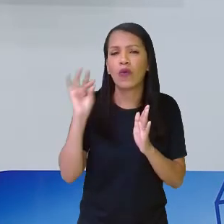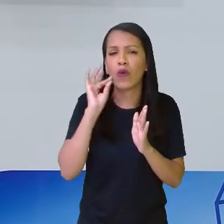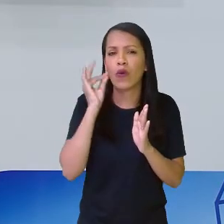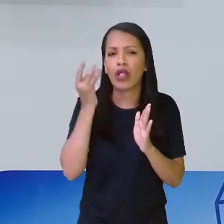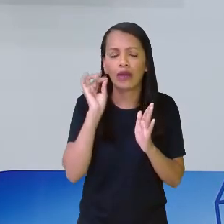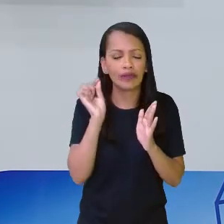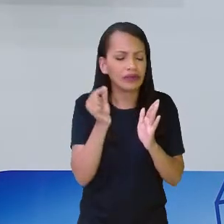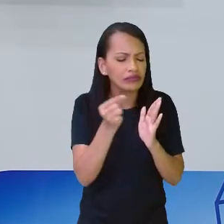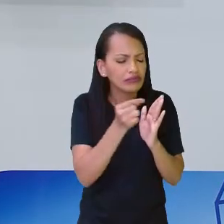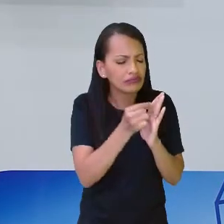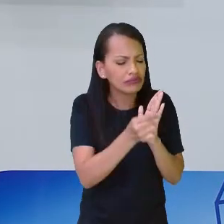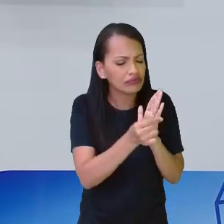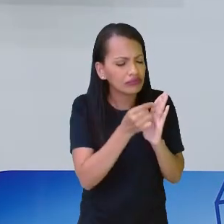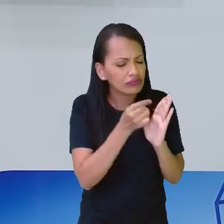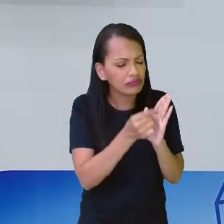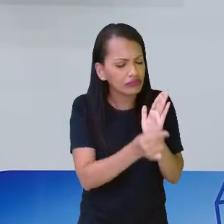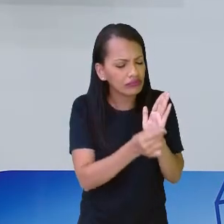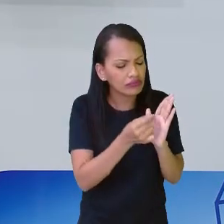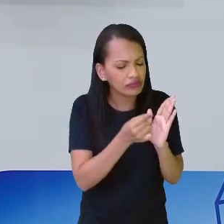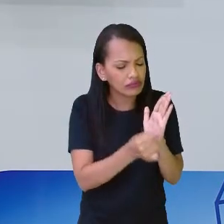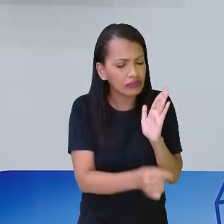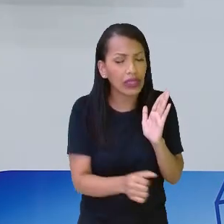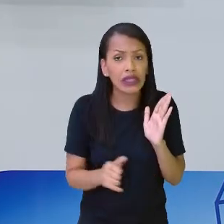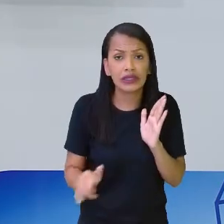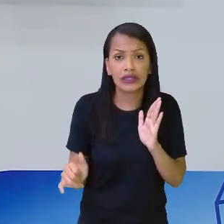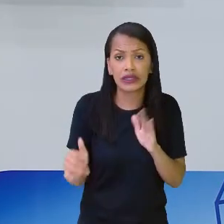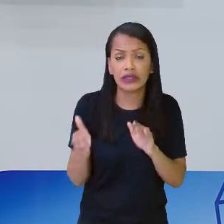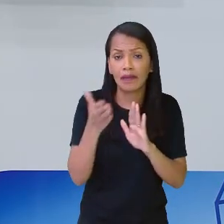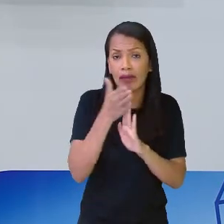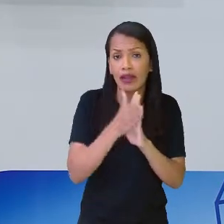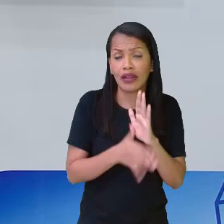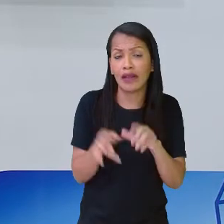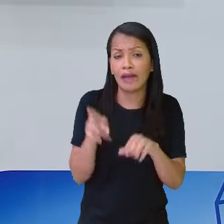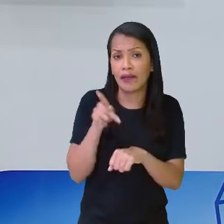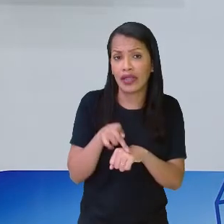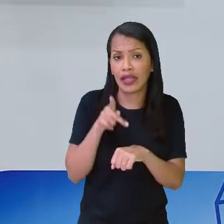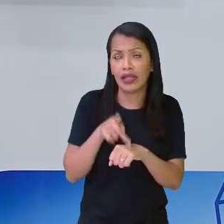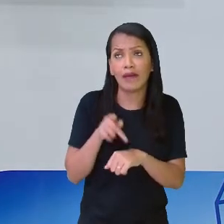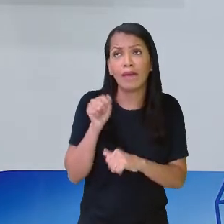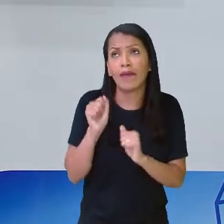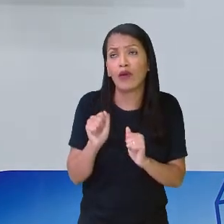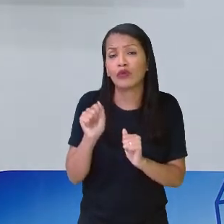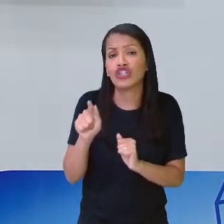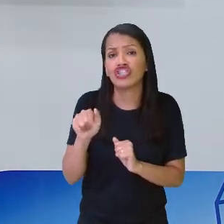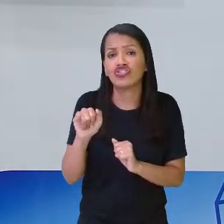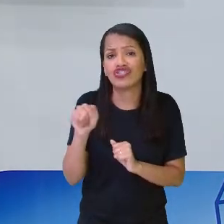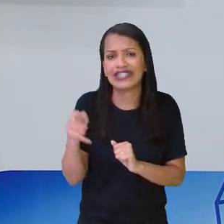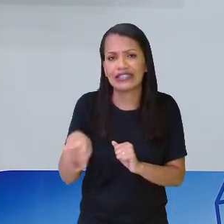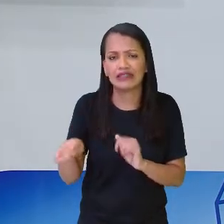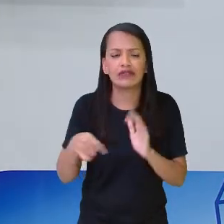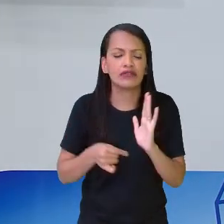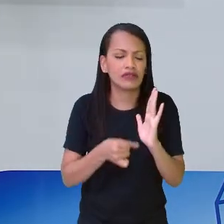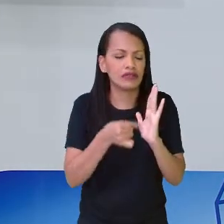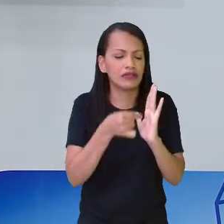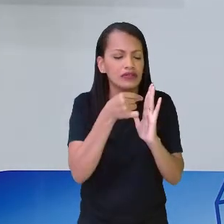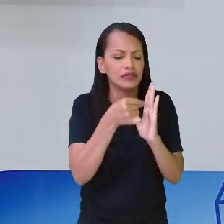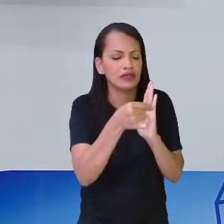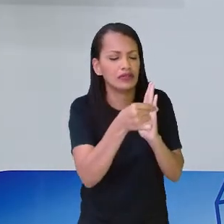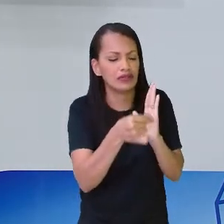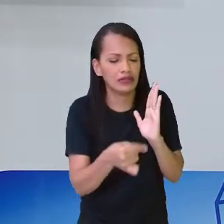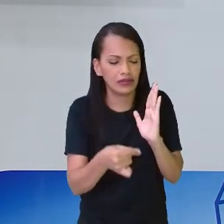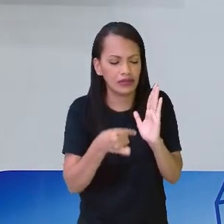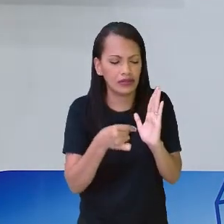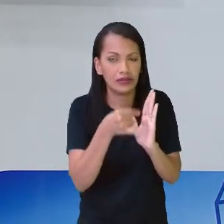né? Se a parede é preta, pega um giz e vai marcando e depois vai pintando, vai preenchendo, colocando as